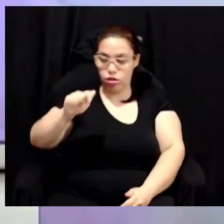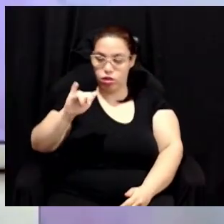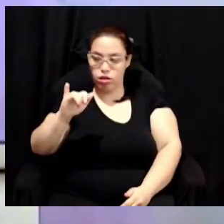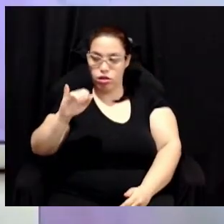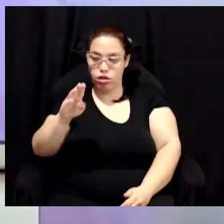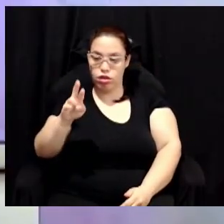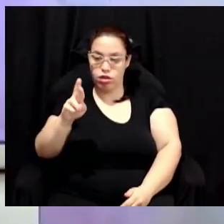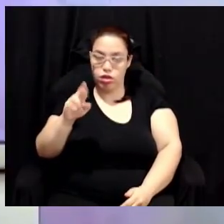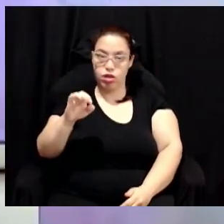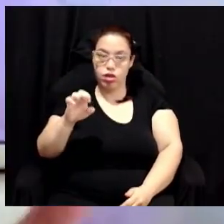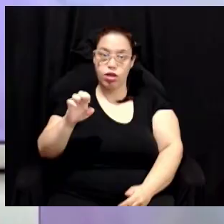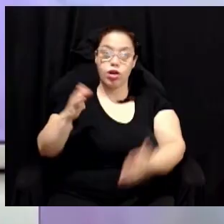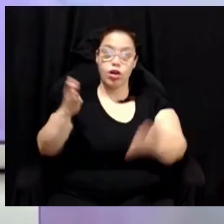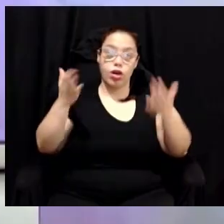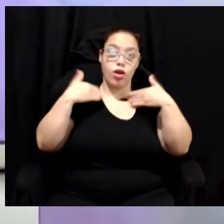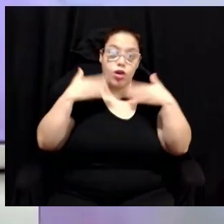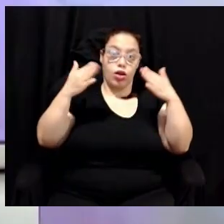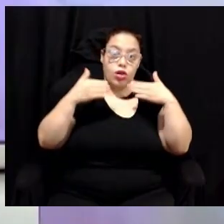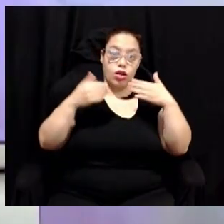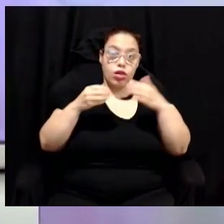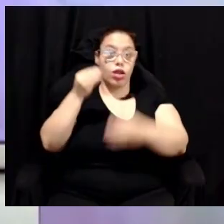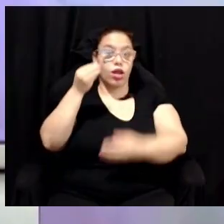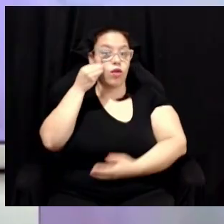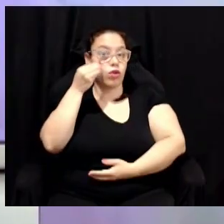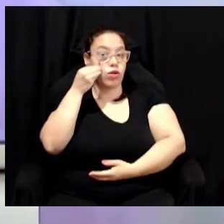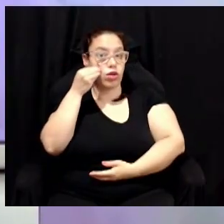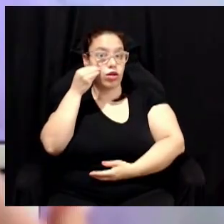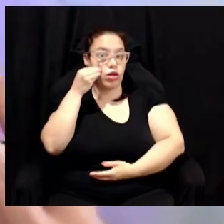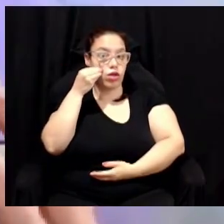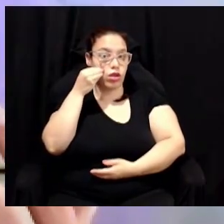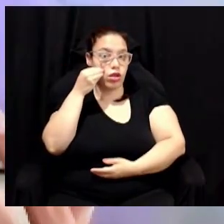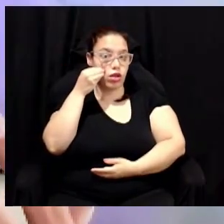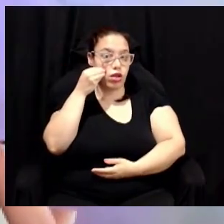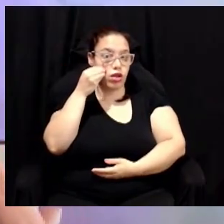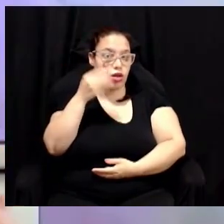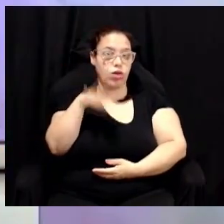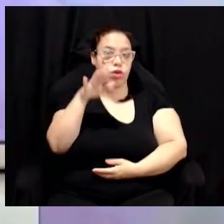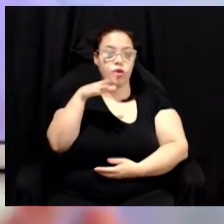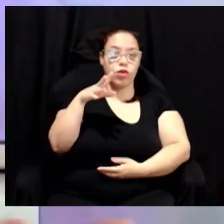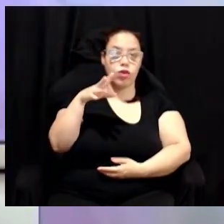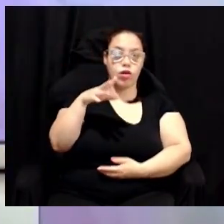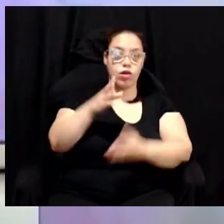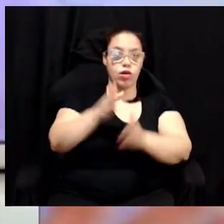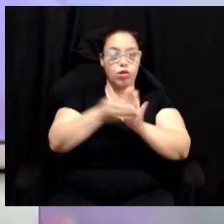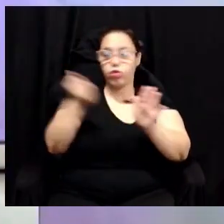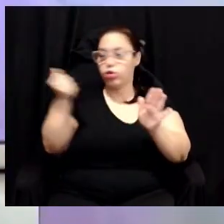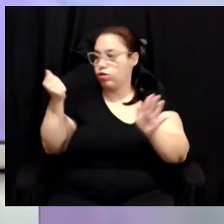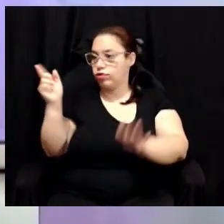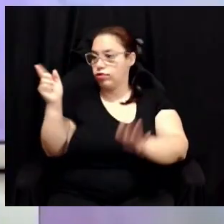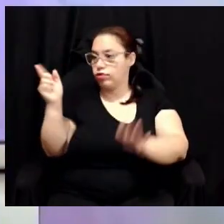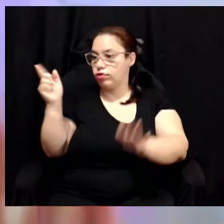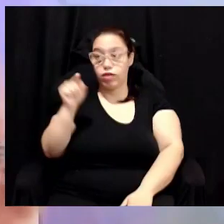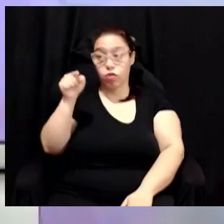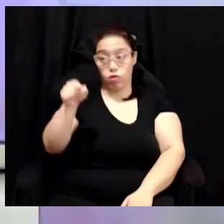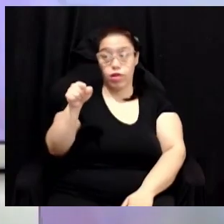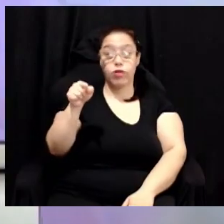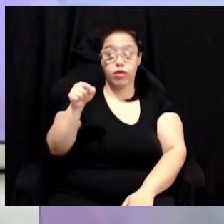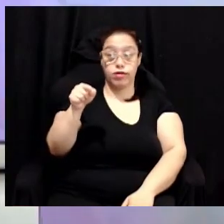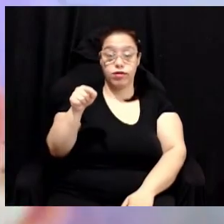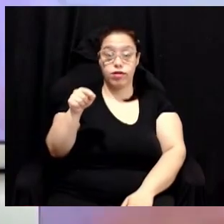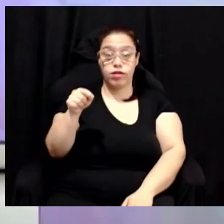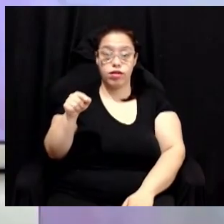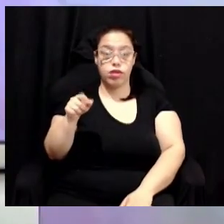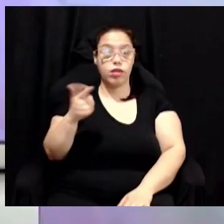aumentar um pouquinho o calorão. Então tem que fazer o teste. Colocou gengibre e sentiu um pouco mais de fogacho? Tira. O gengibre não é para você. Se